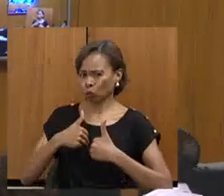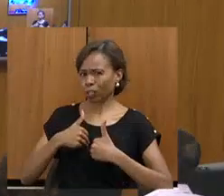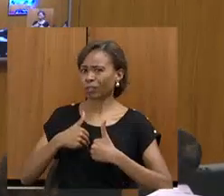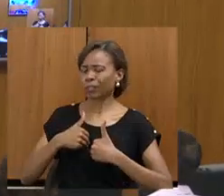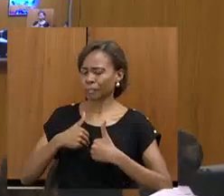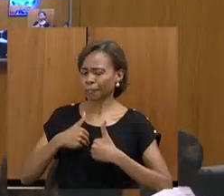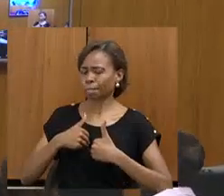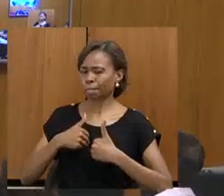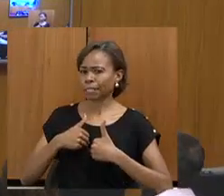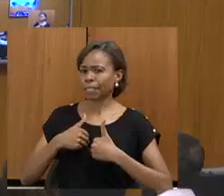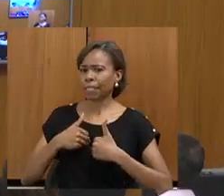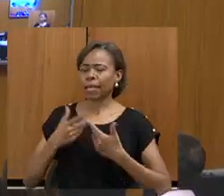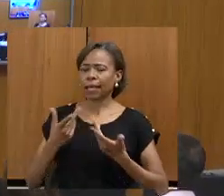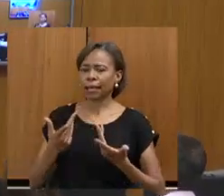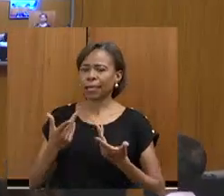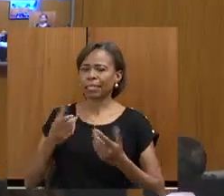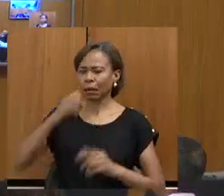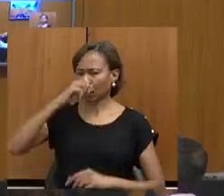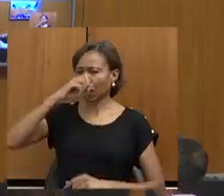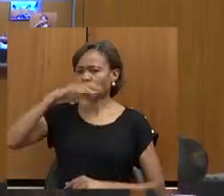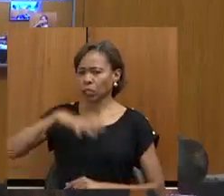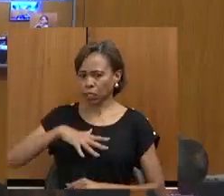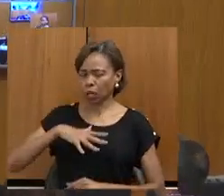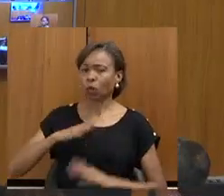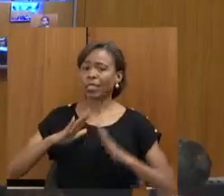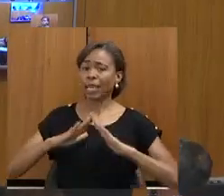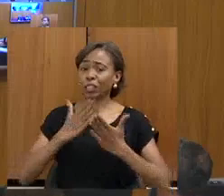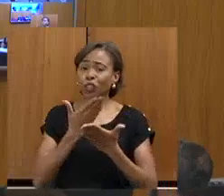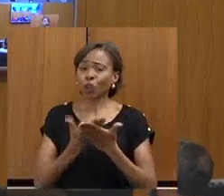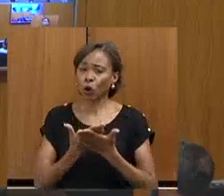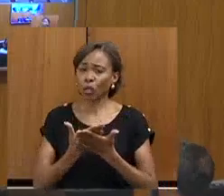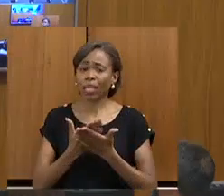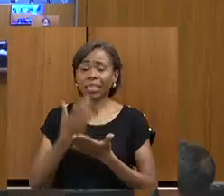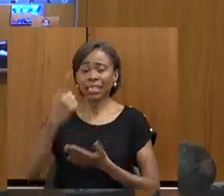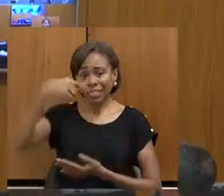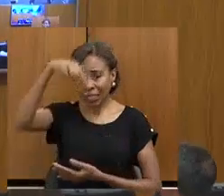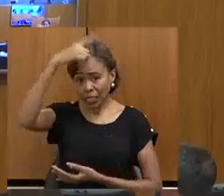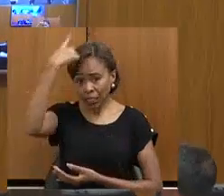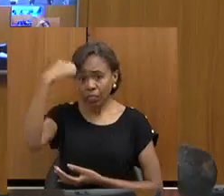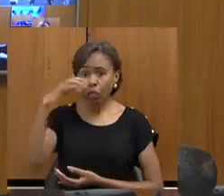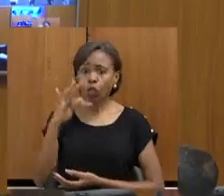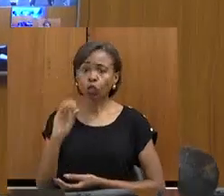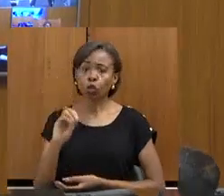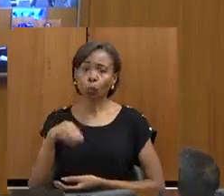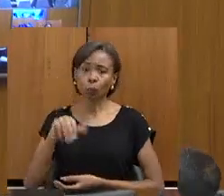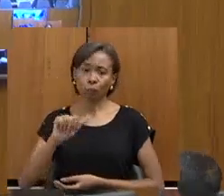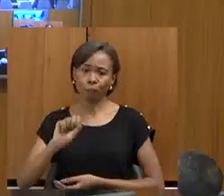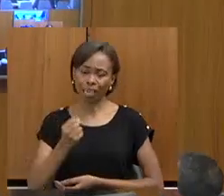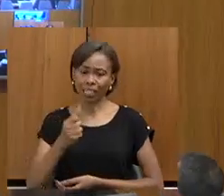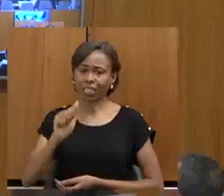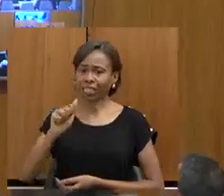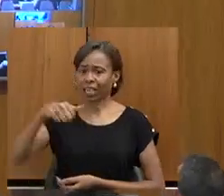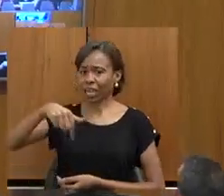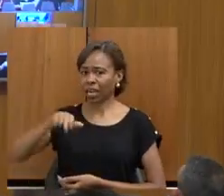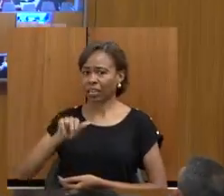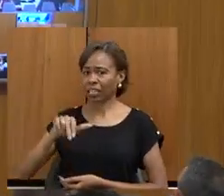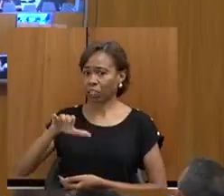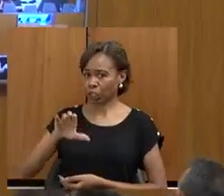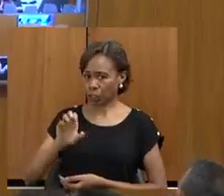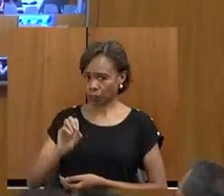Tomás de Aquino, no município de Belo Horizonte. a receber, discutir e votar proposições da comissão.